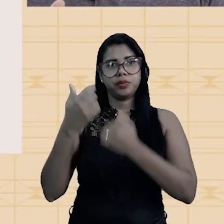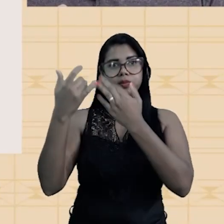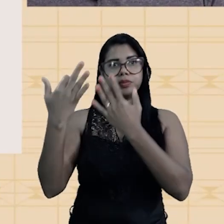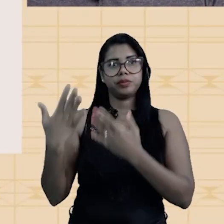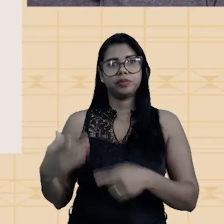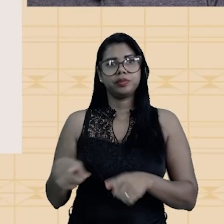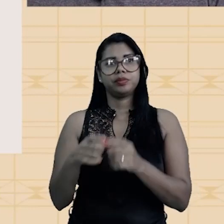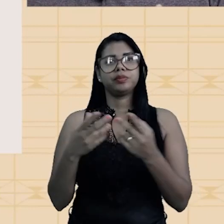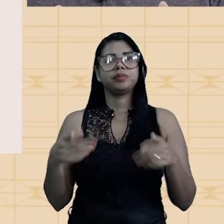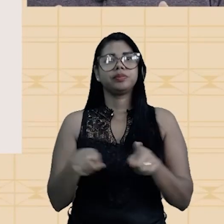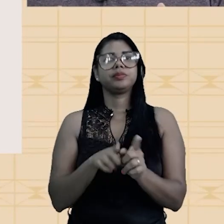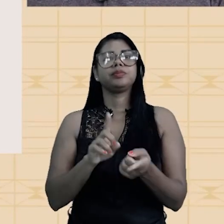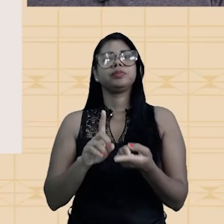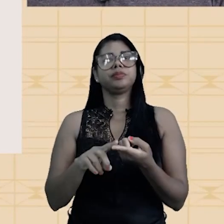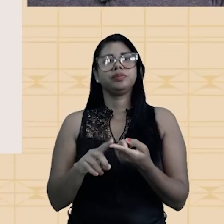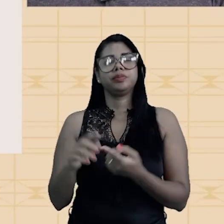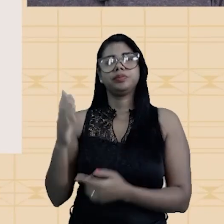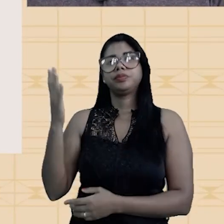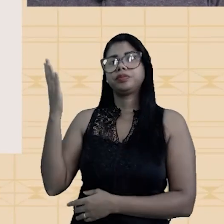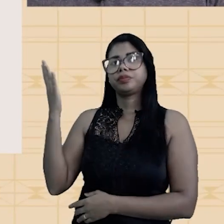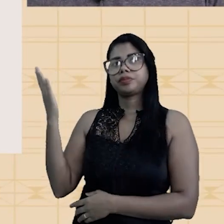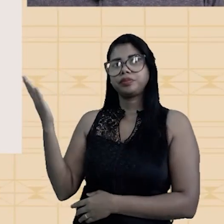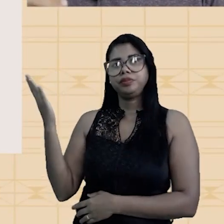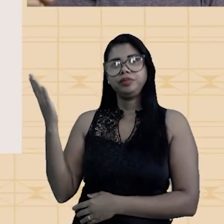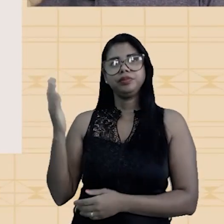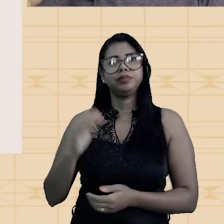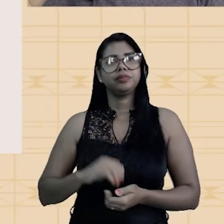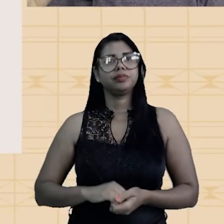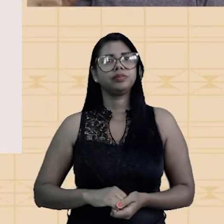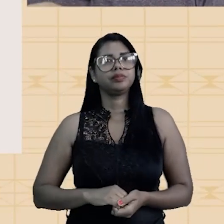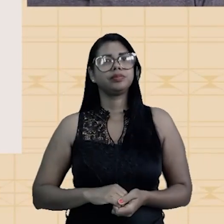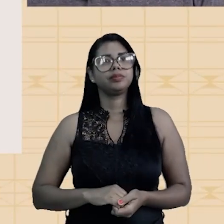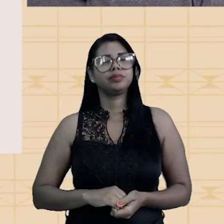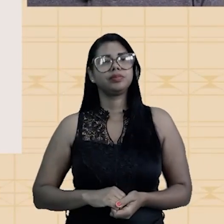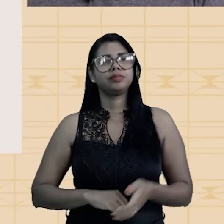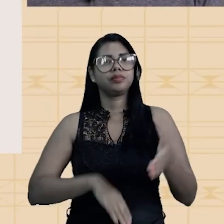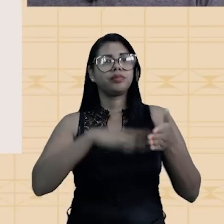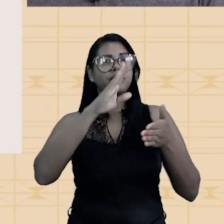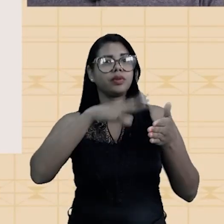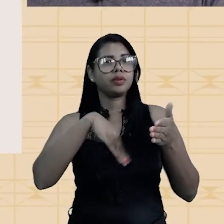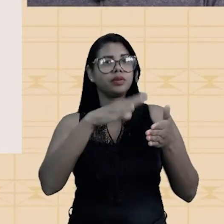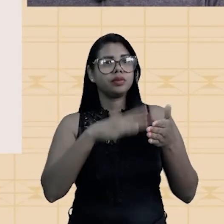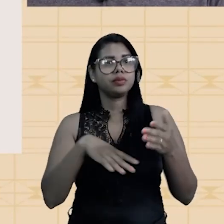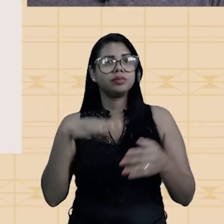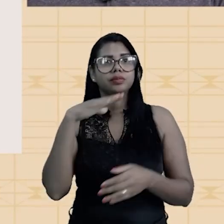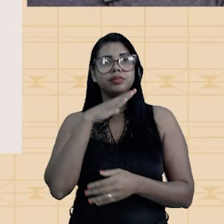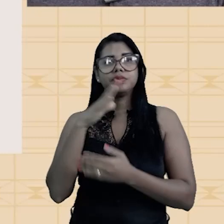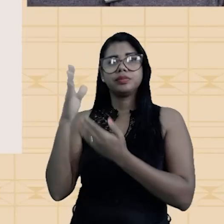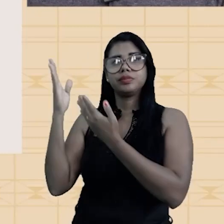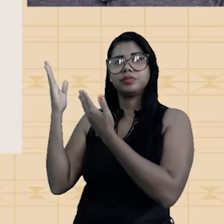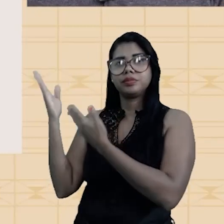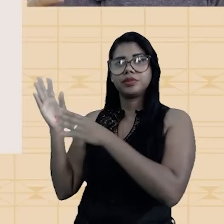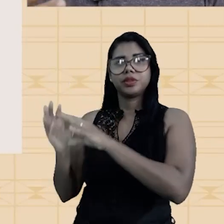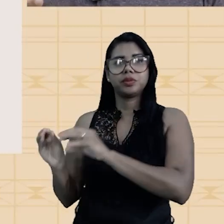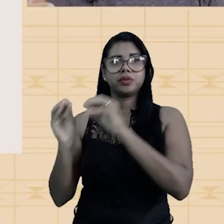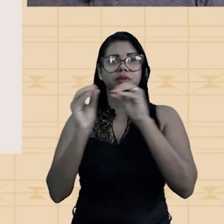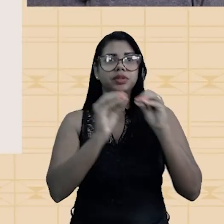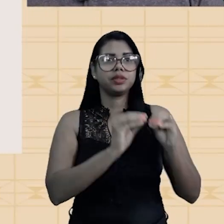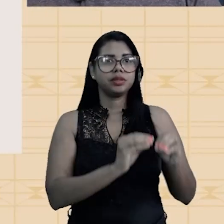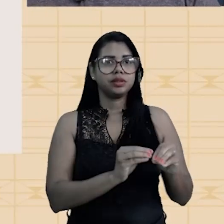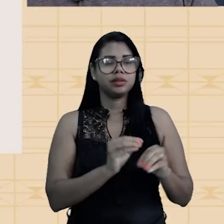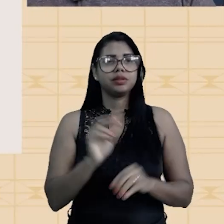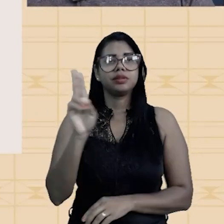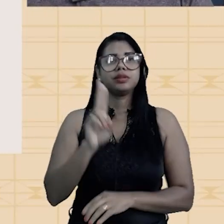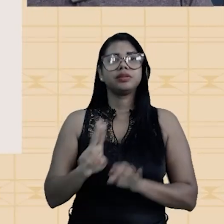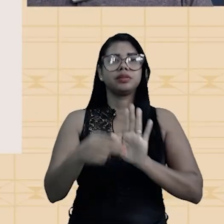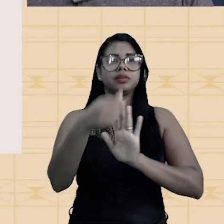o artista expressionista, o Cândido Portinari, aquela pintura chamada, né, Os Retirantes. Então ela usa isso aí de uma